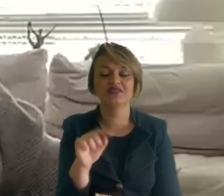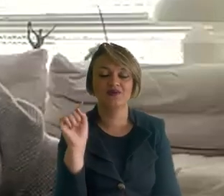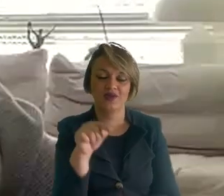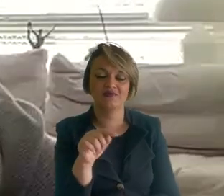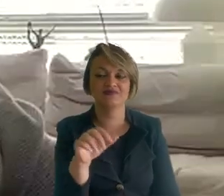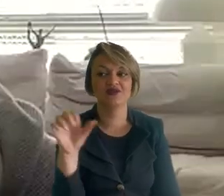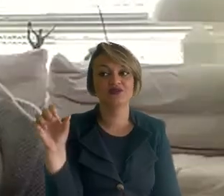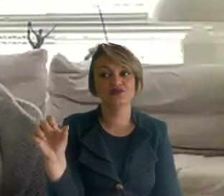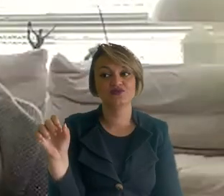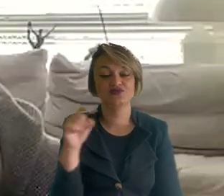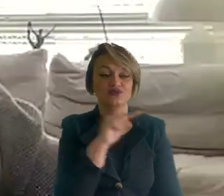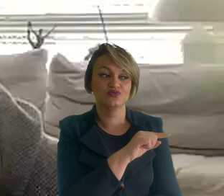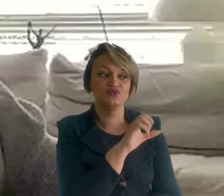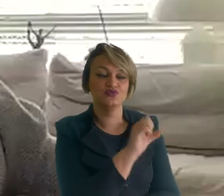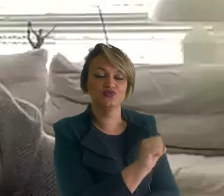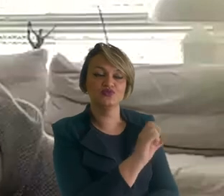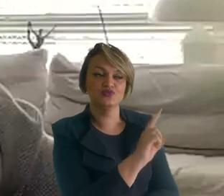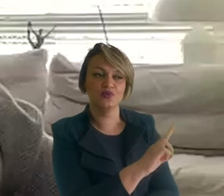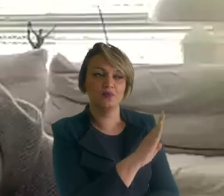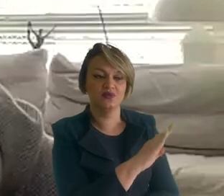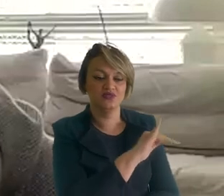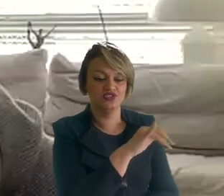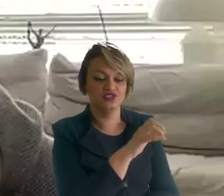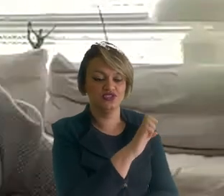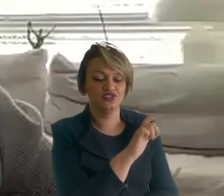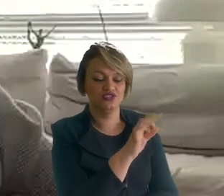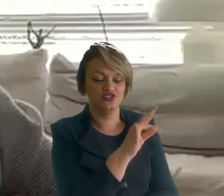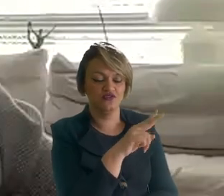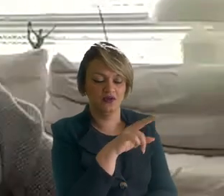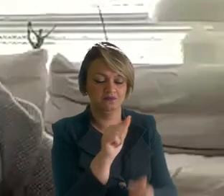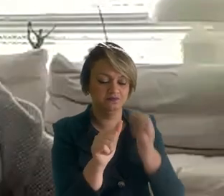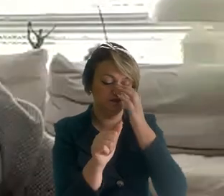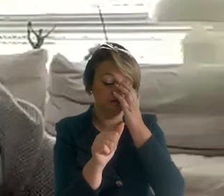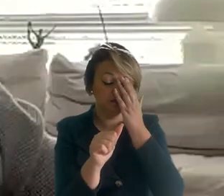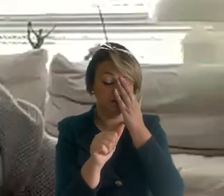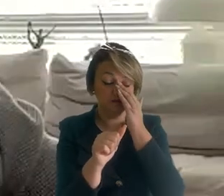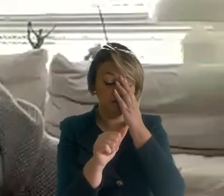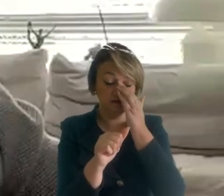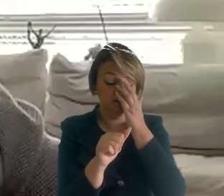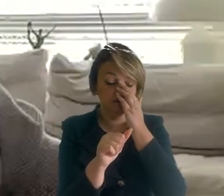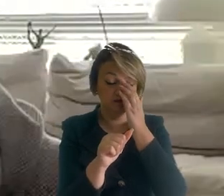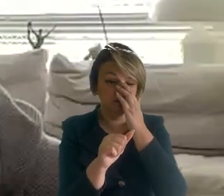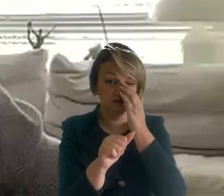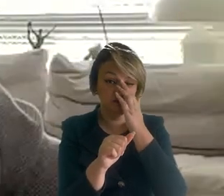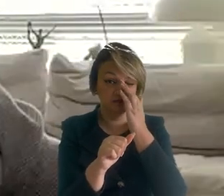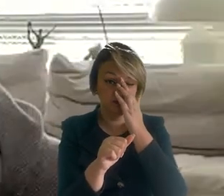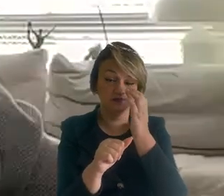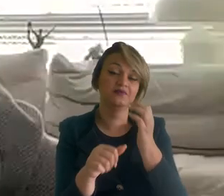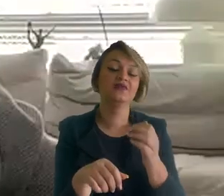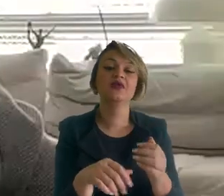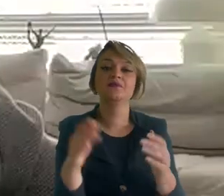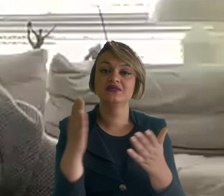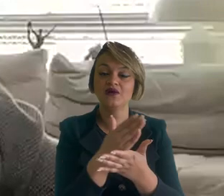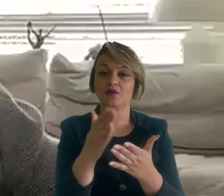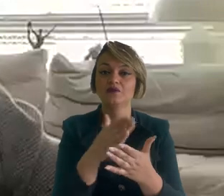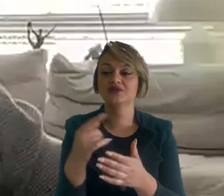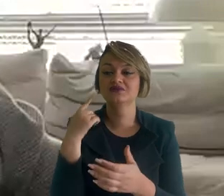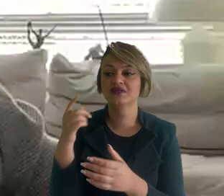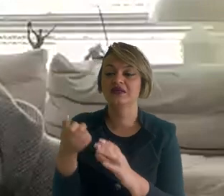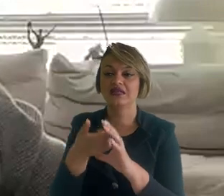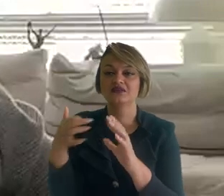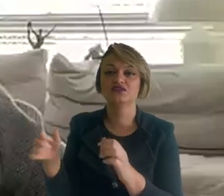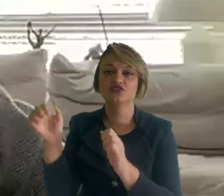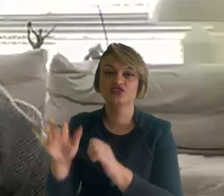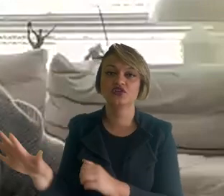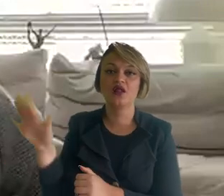porém a exceções no código civil a primeira delas aparecem nas cláusulas Gerais e